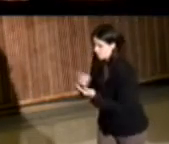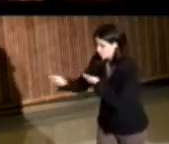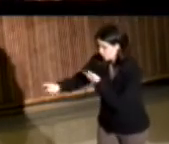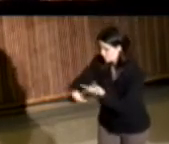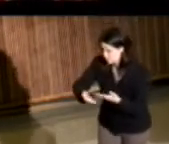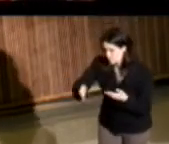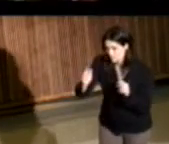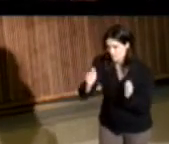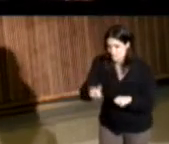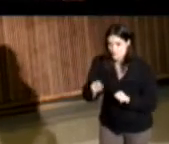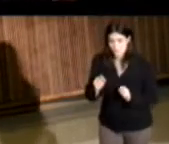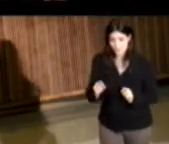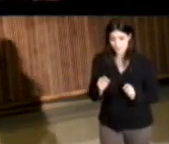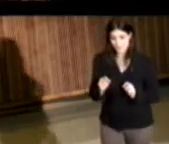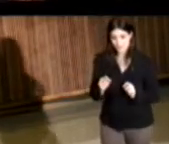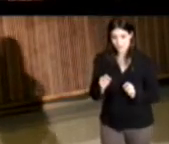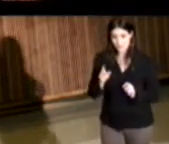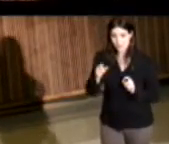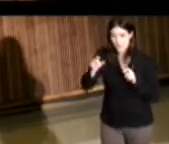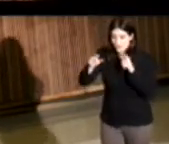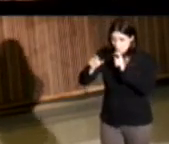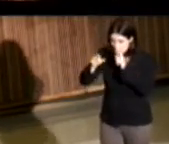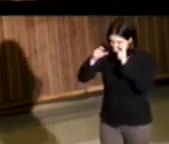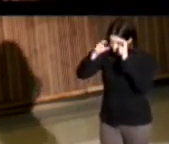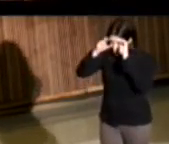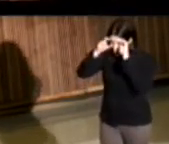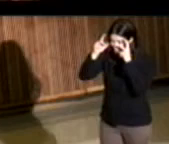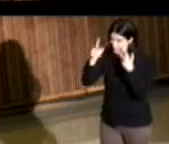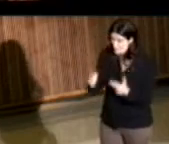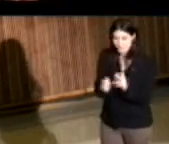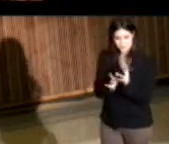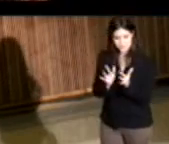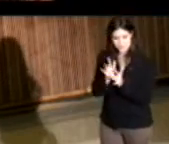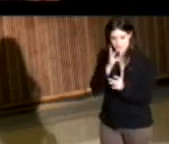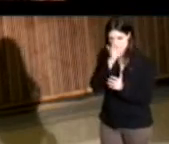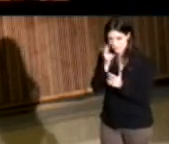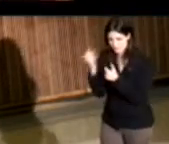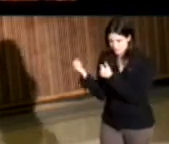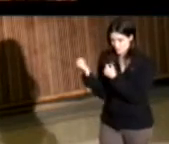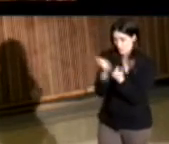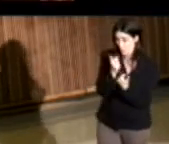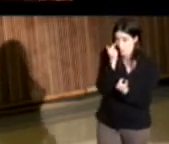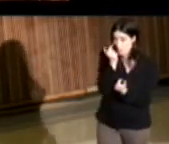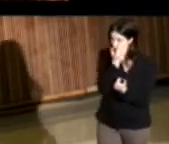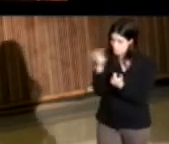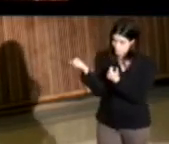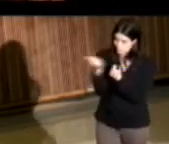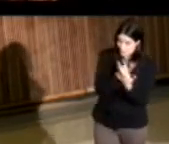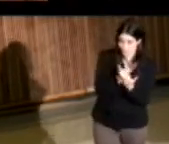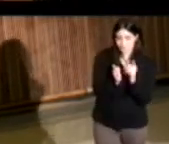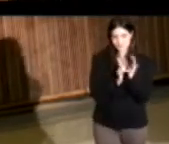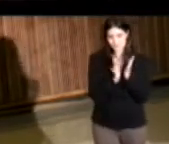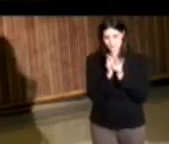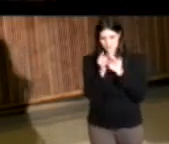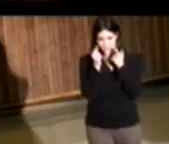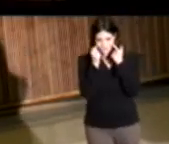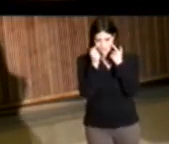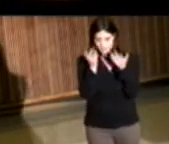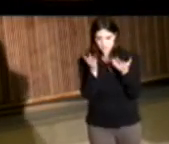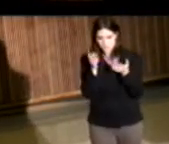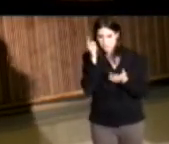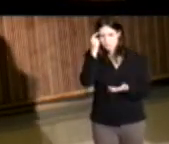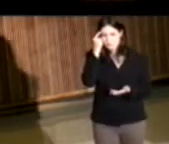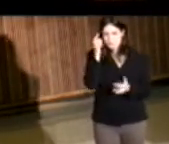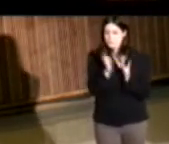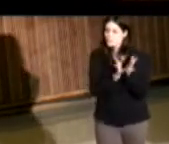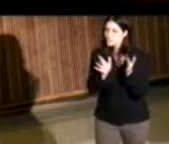a lente dos olhos de Jesus. E nós falamos hoje pela manhã como Jesus nos vê. Jesus